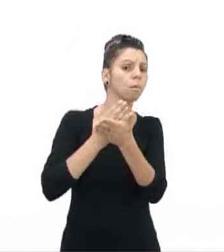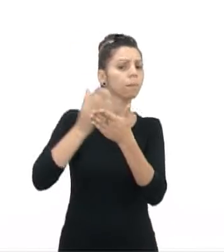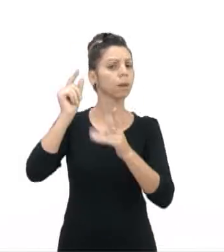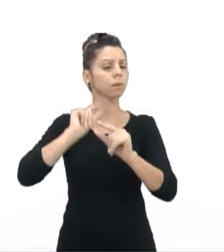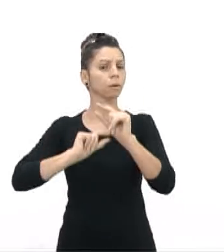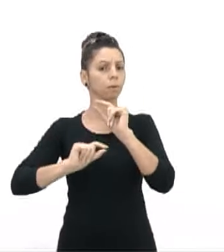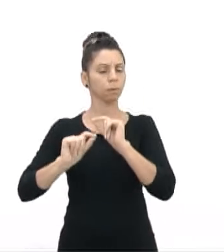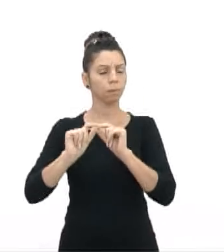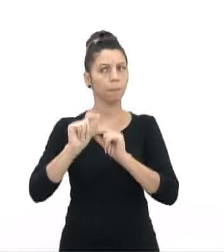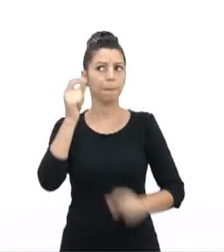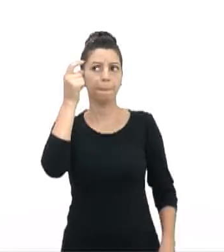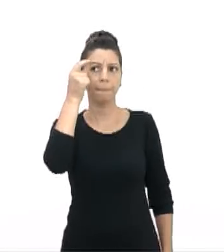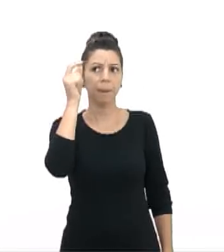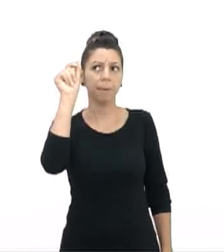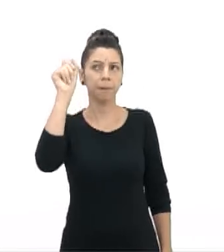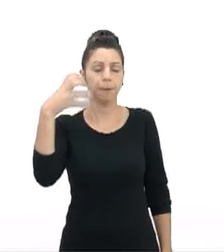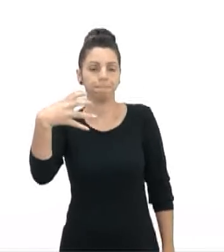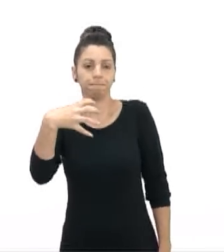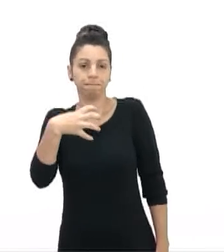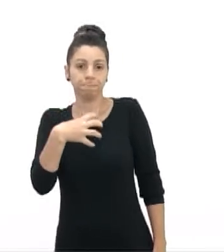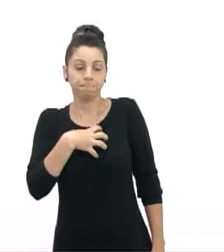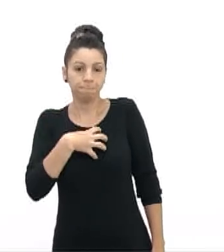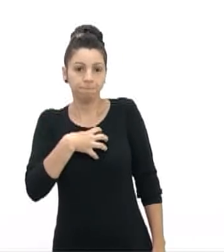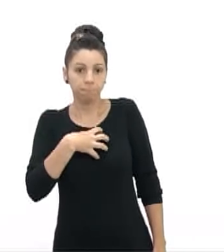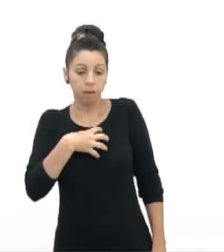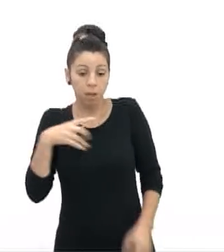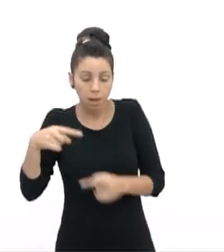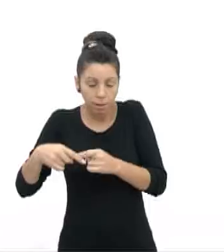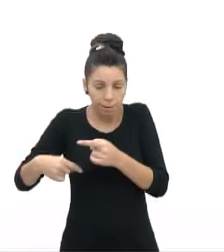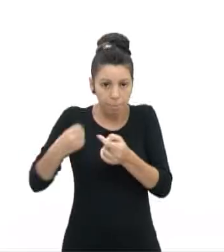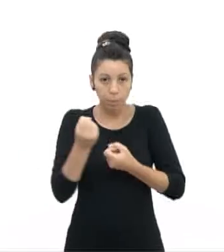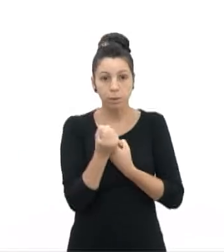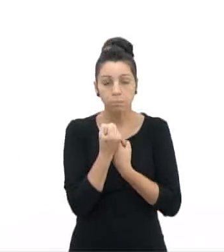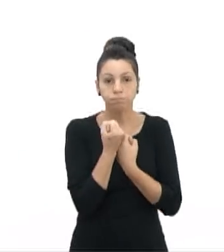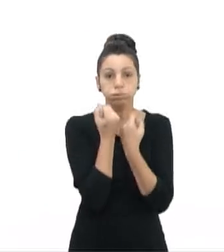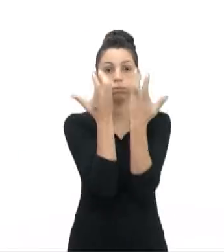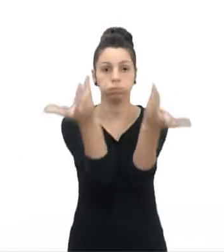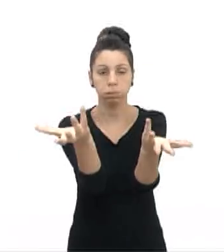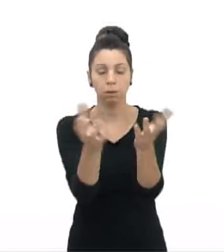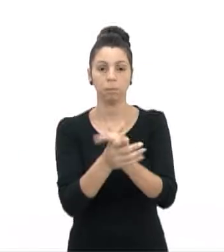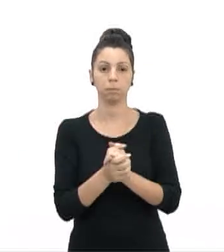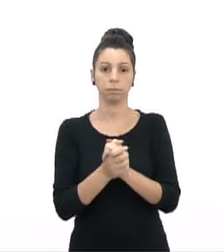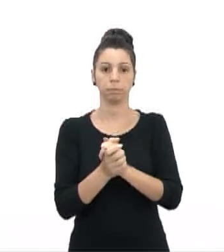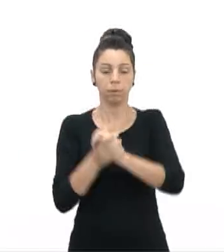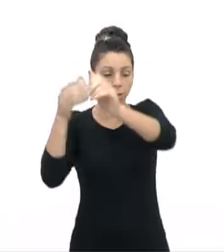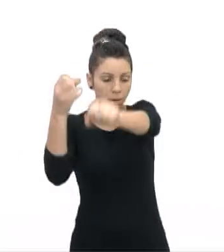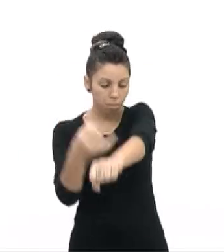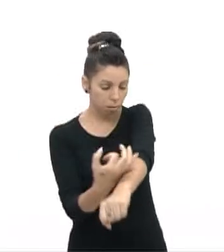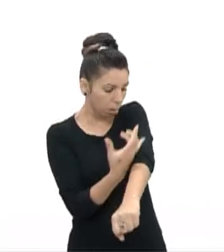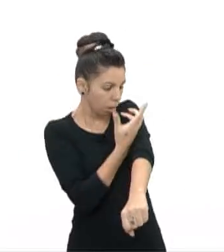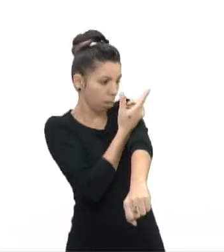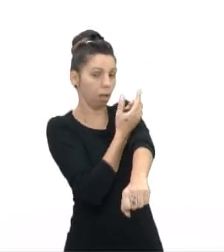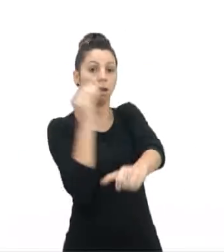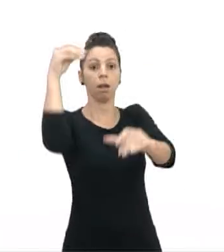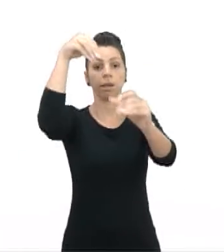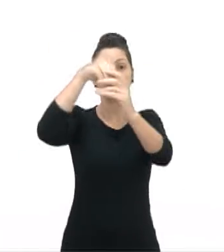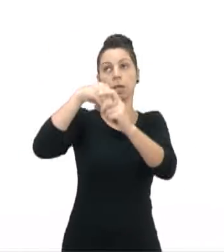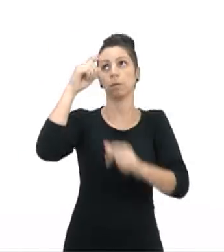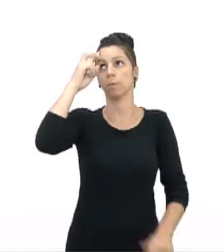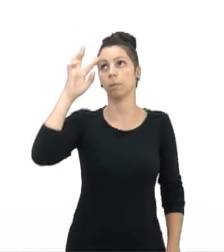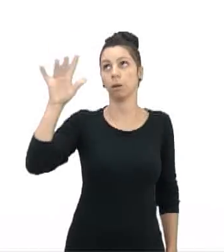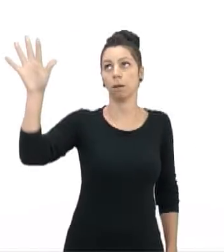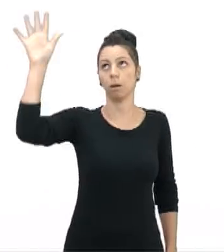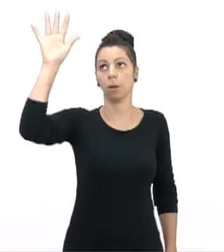partida. Pensamos, sentimos e depois exteriorizamos. Nossas emoções vêm do pensamento. Se